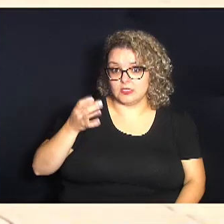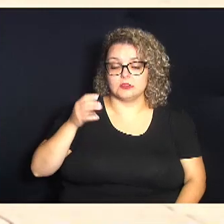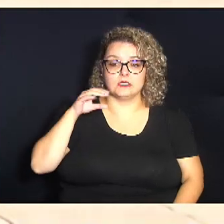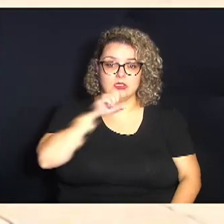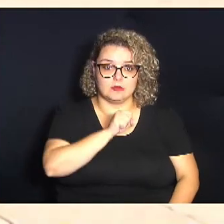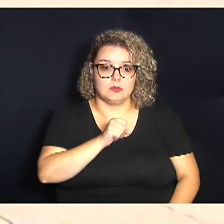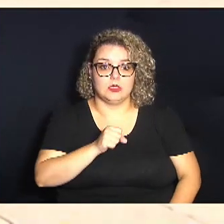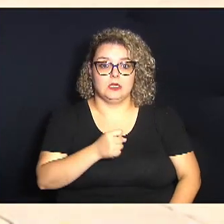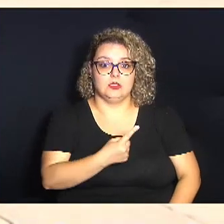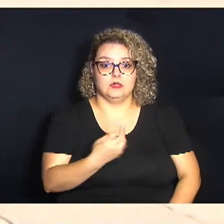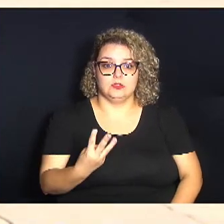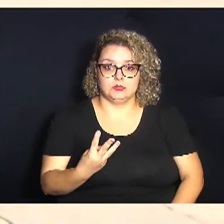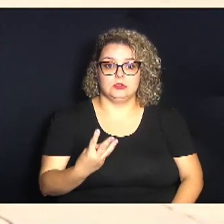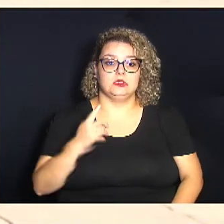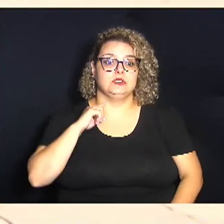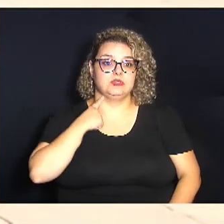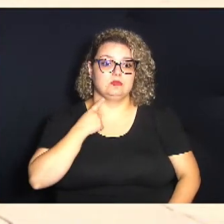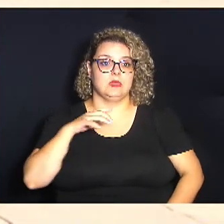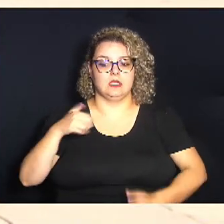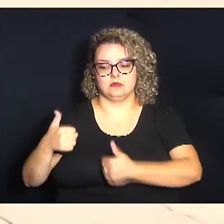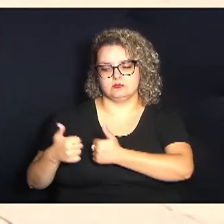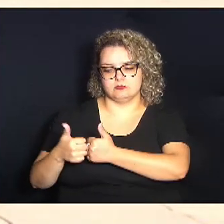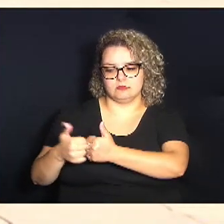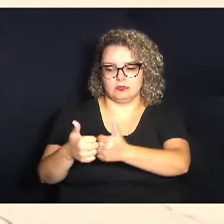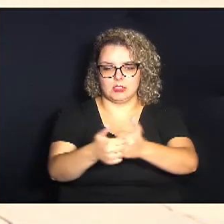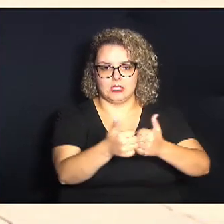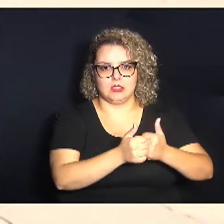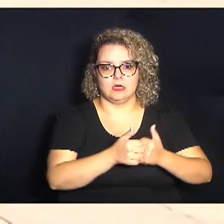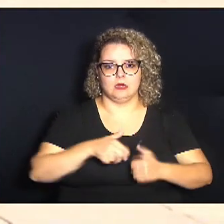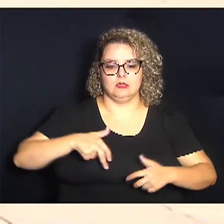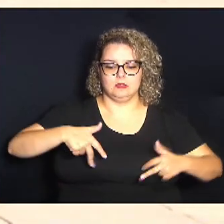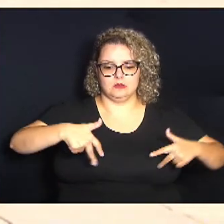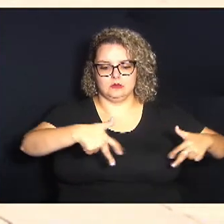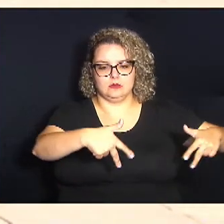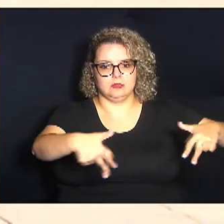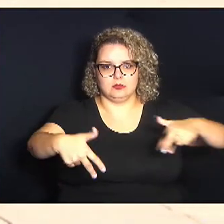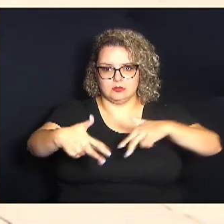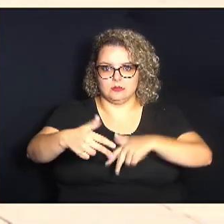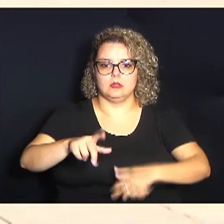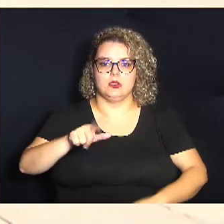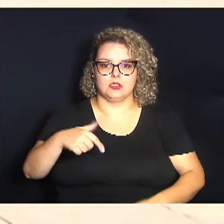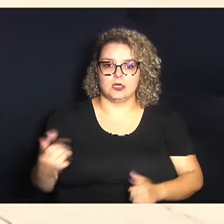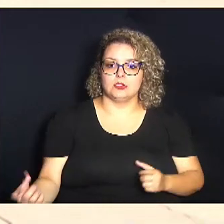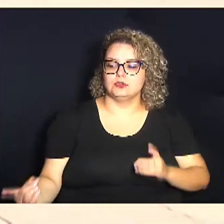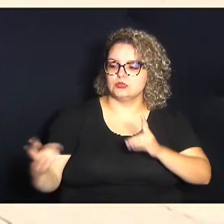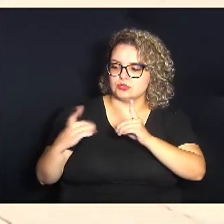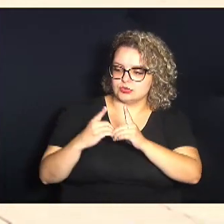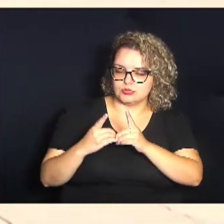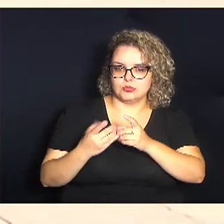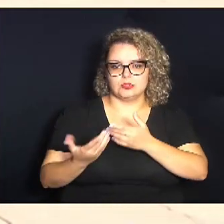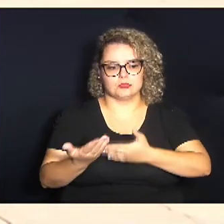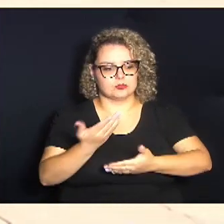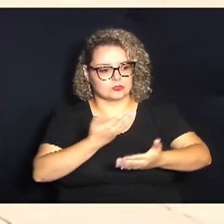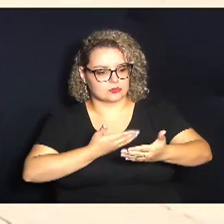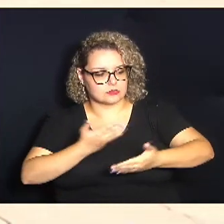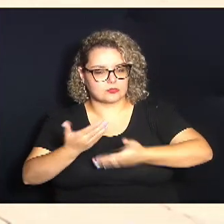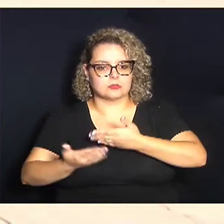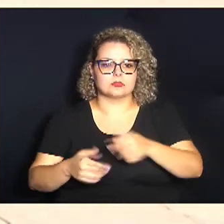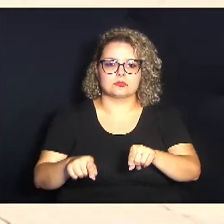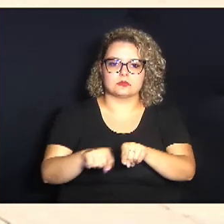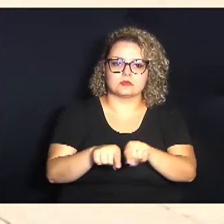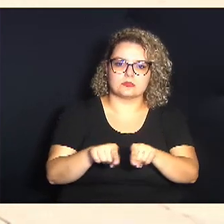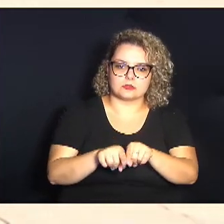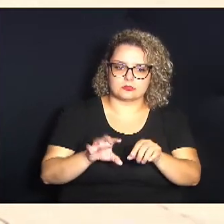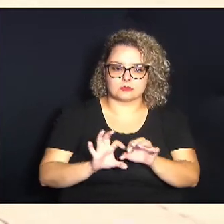nas ruas adjacentes, nós trabalhamos com o patrulhamento a pé, esse patrulhamento de proximidade, um patrulhamento que também permite